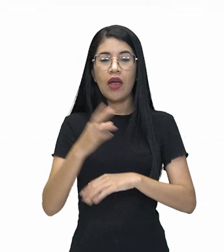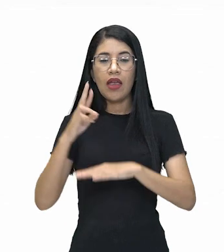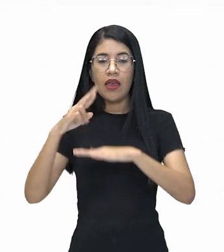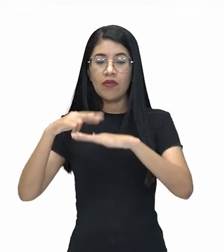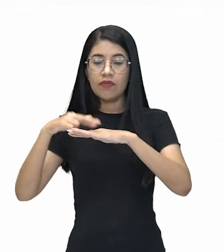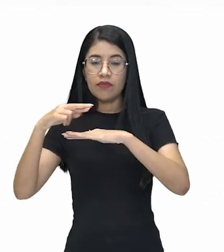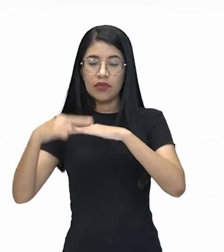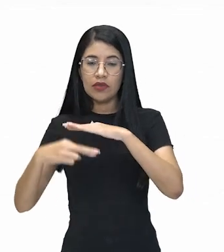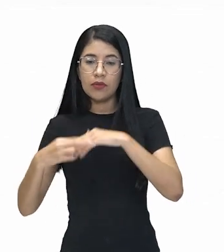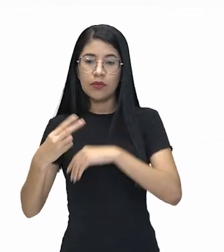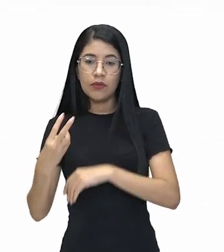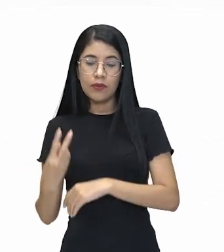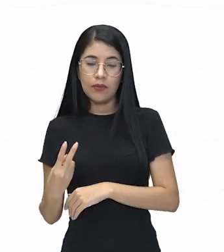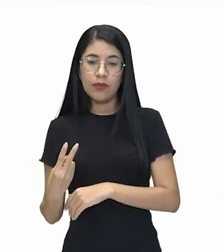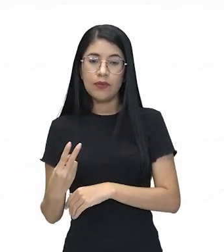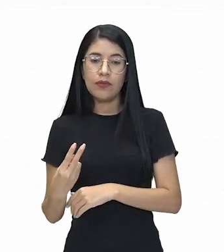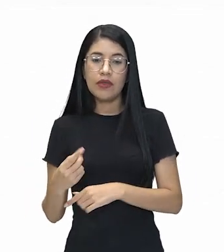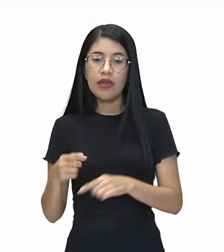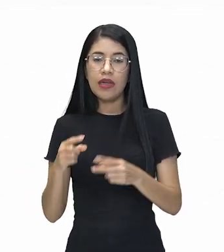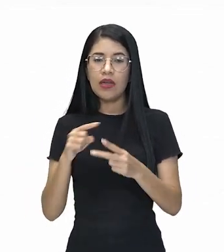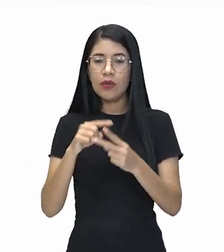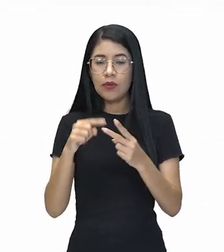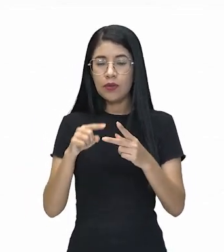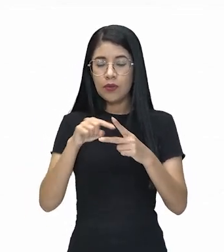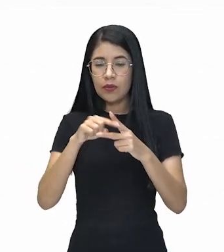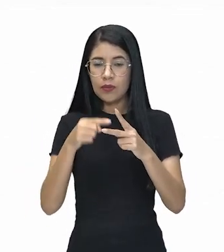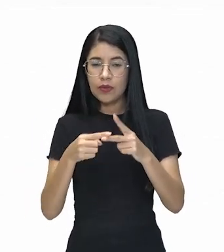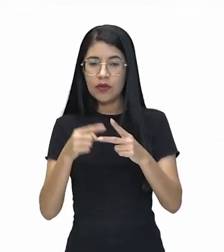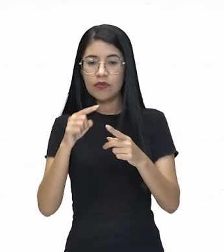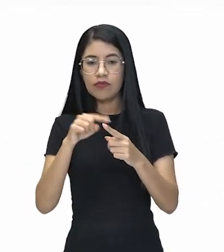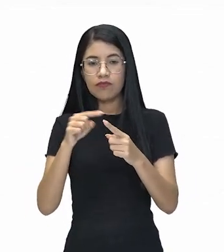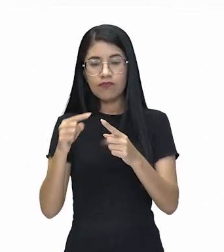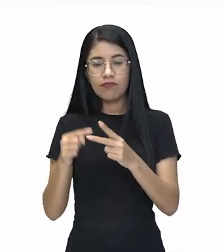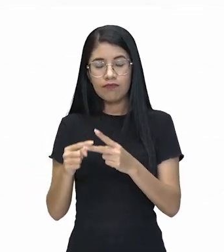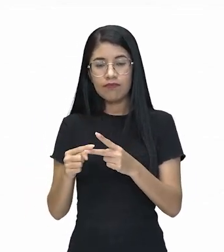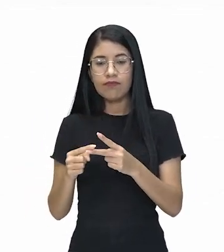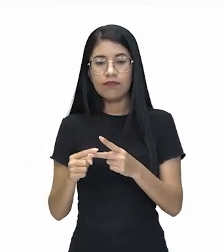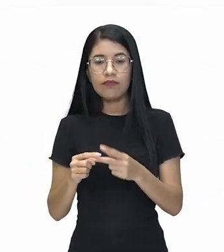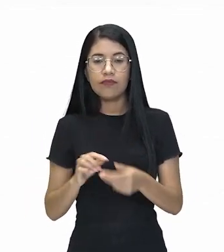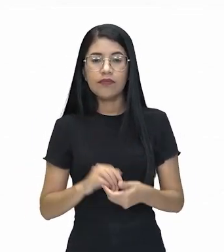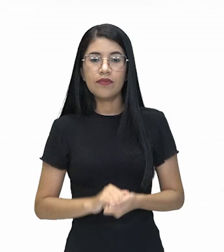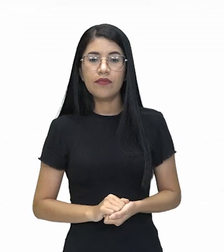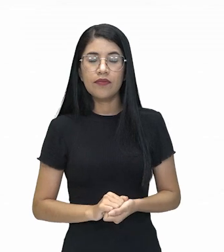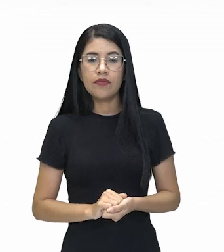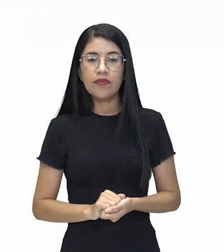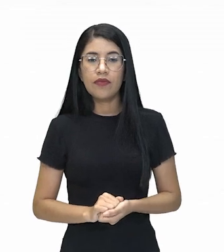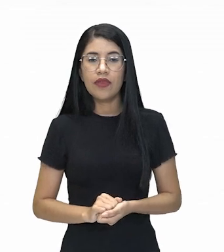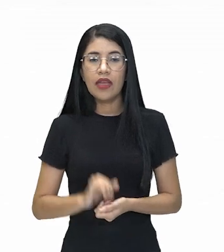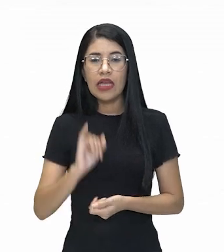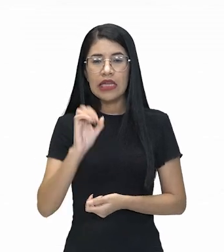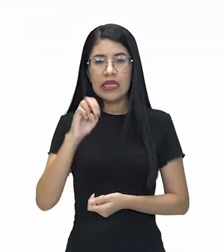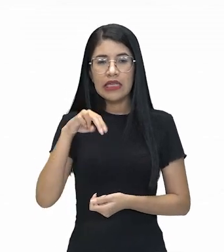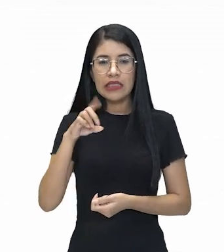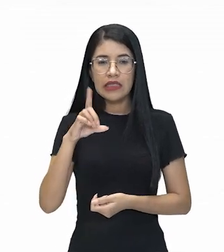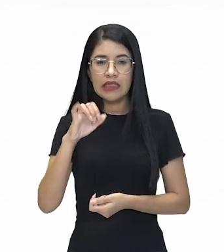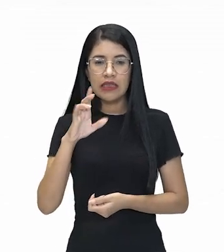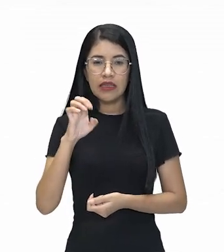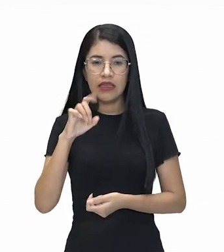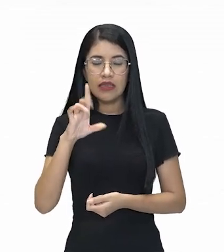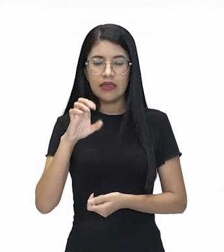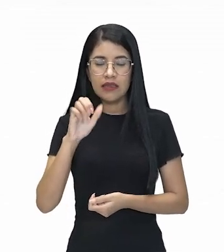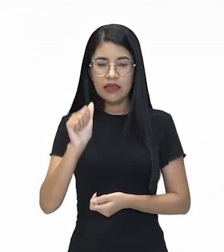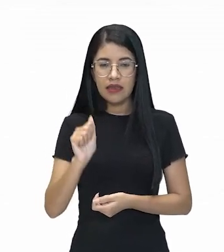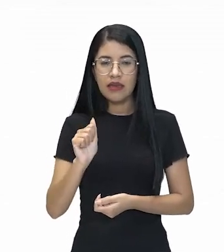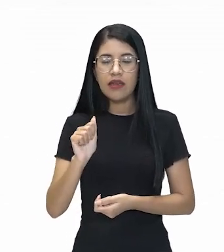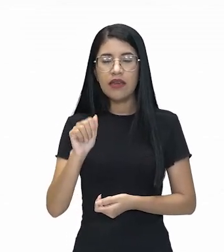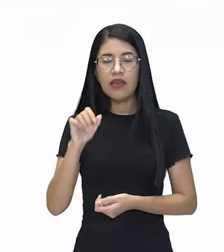meio 2 e os respectivos ângulos de incidência e ângulo de refração, tá, pessoal?